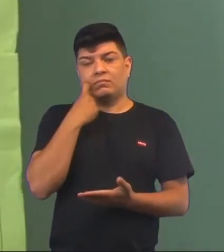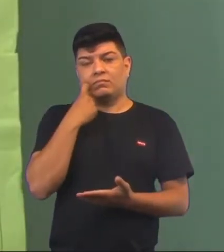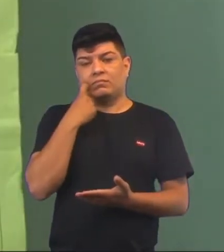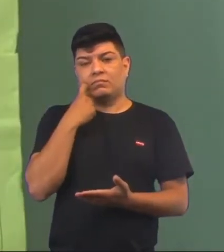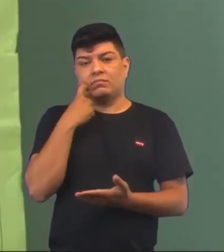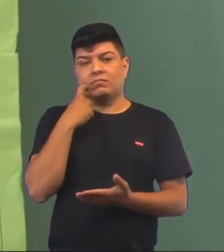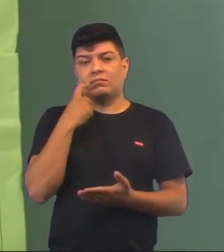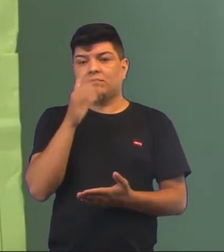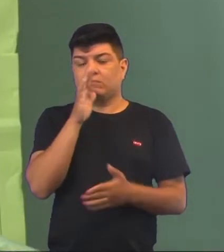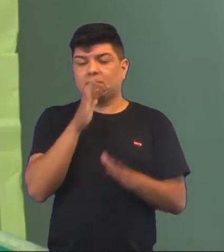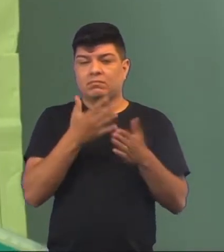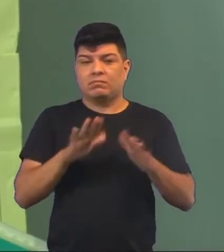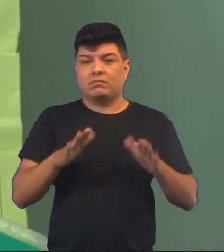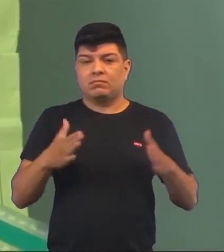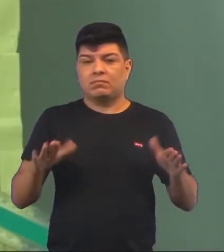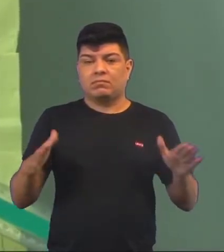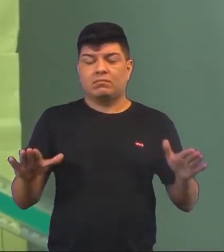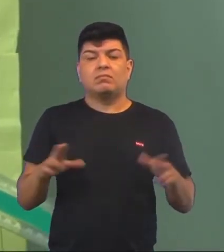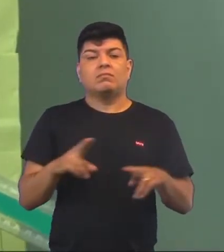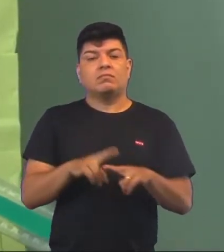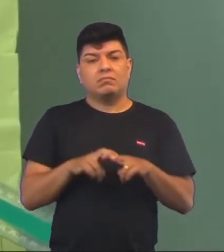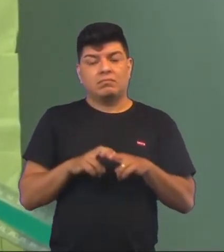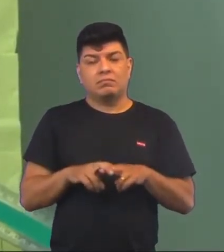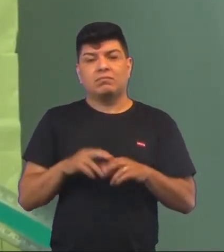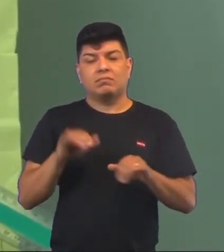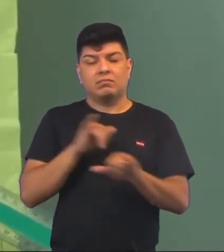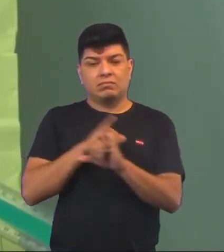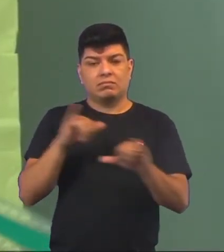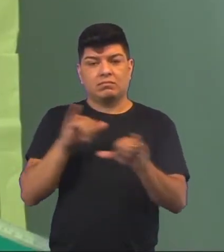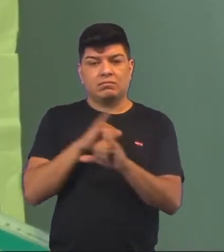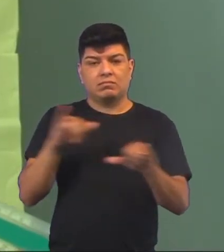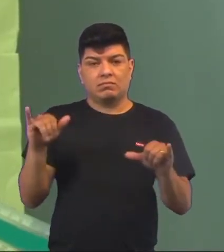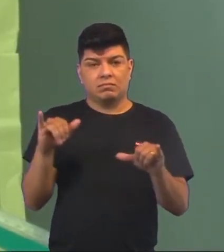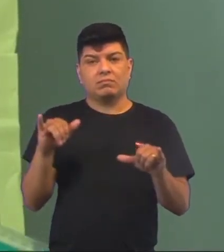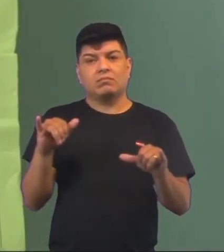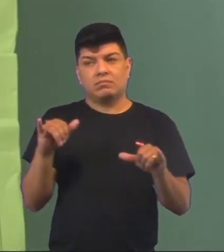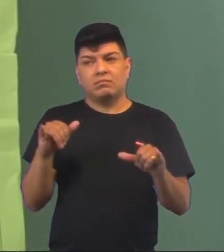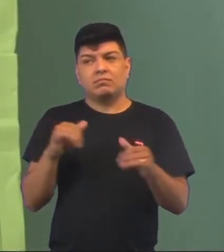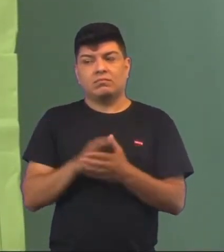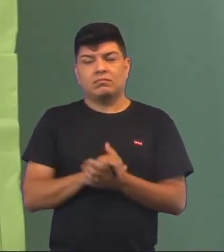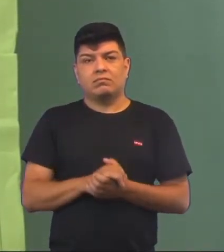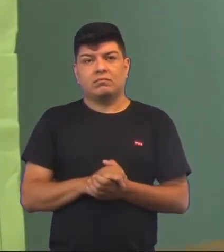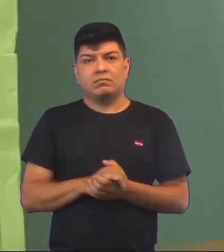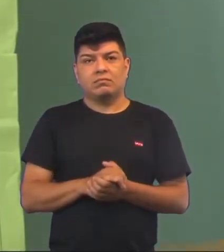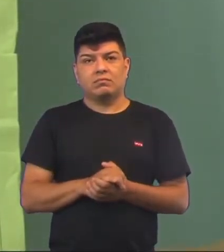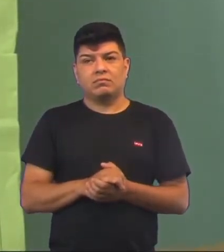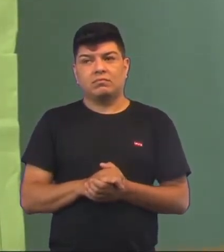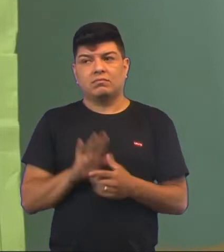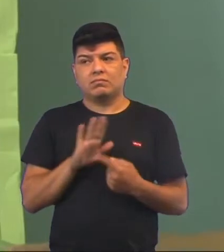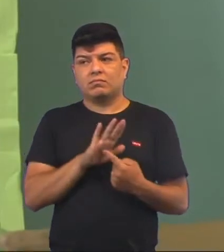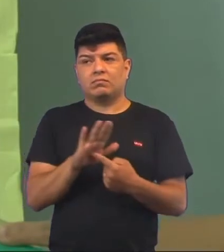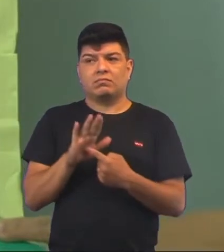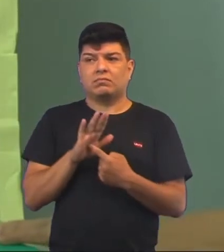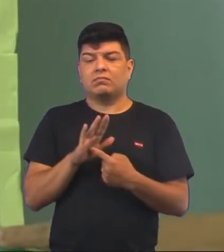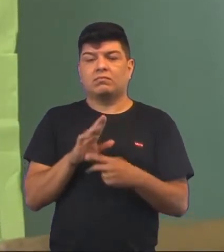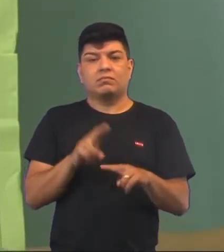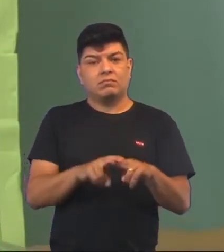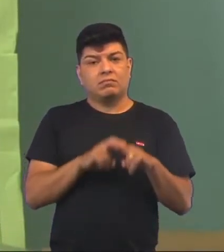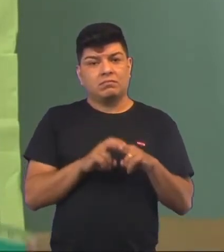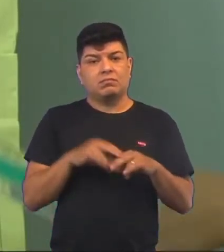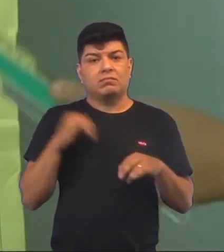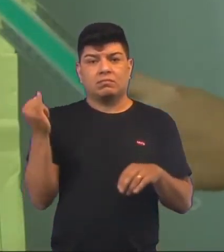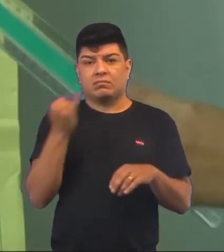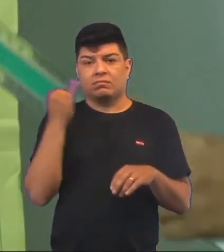peixe-boi em uma praia do Ceará. Esse fato está sendo noticiado lá, exatamente da forma que ele está colocando aqui. Por isso que eu